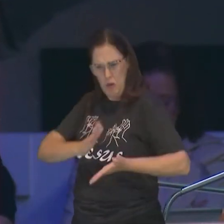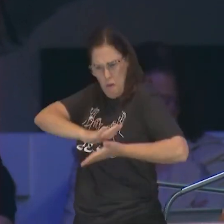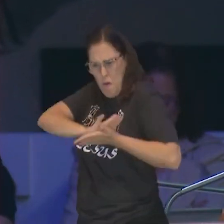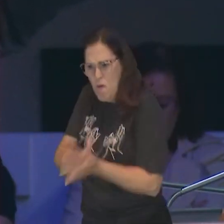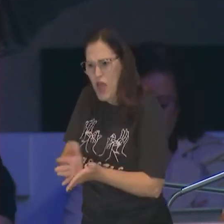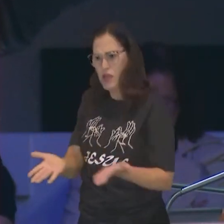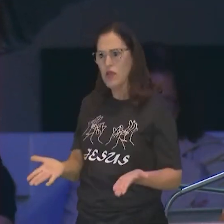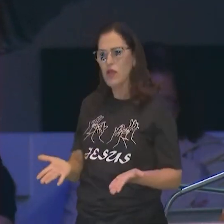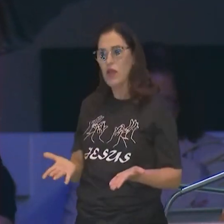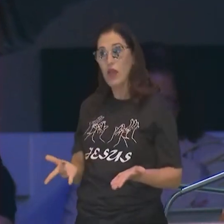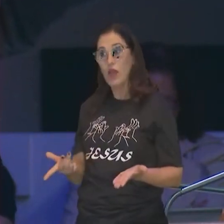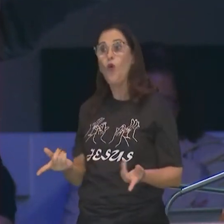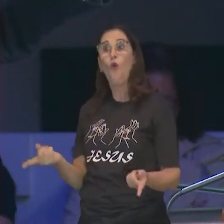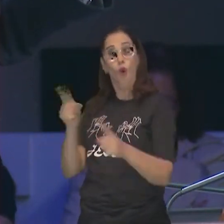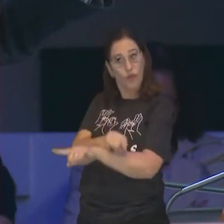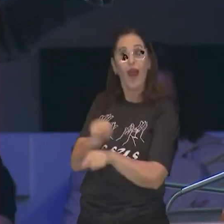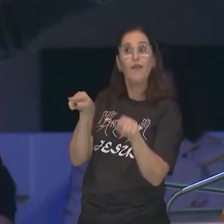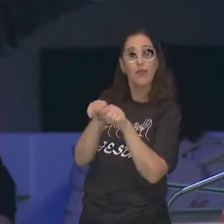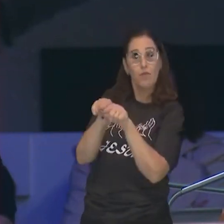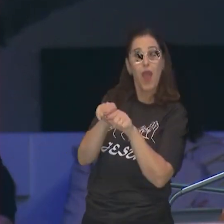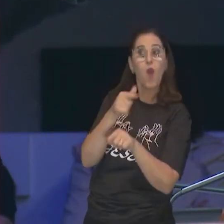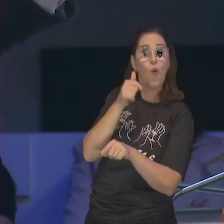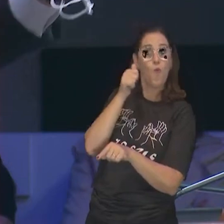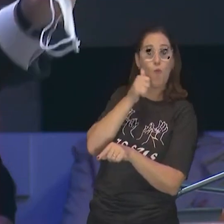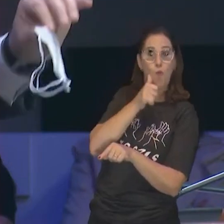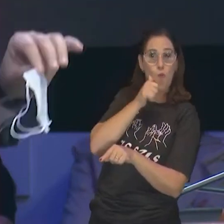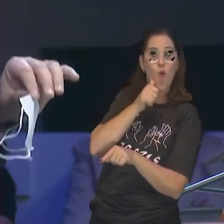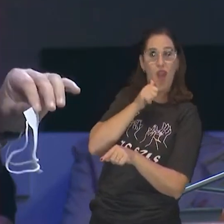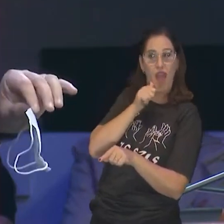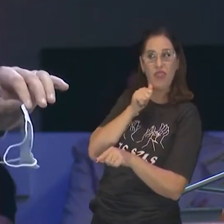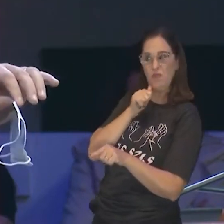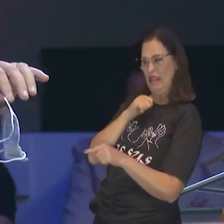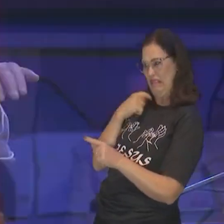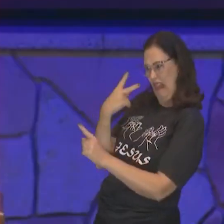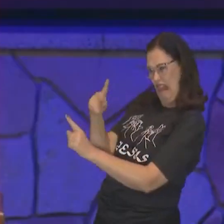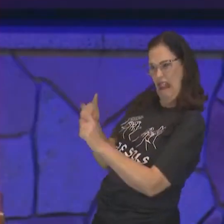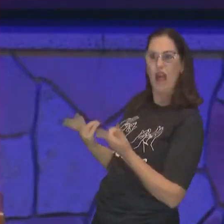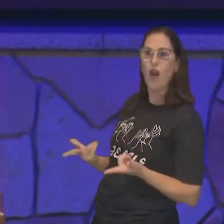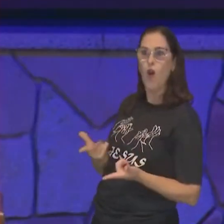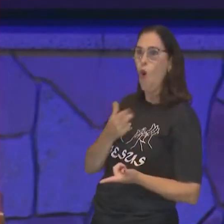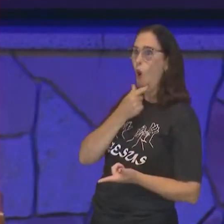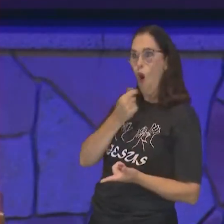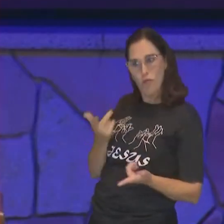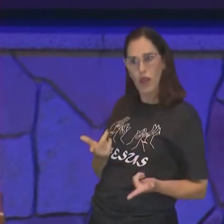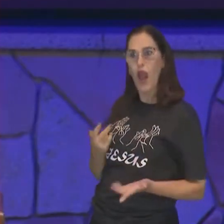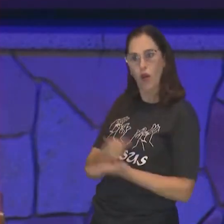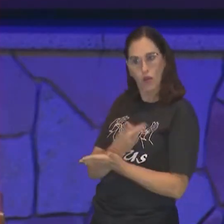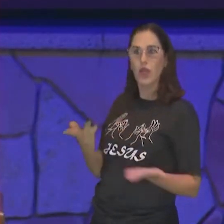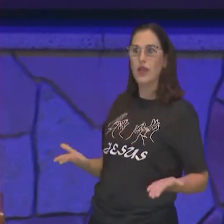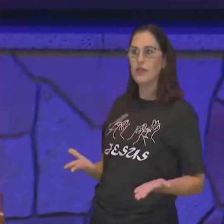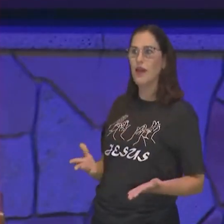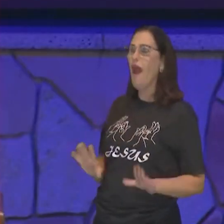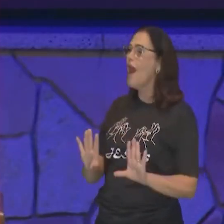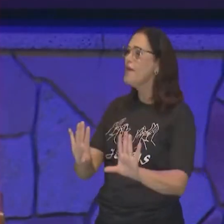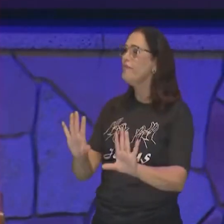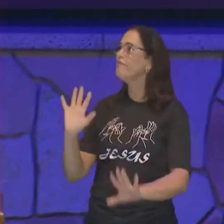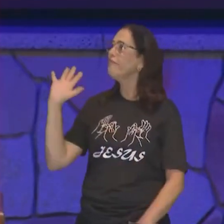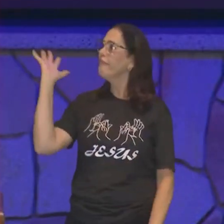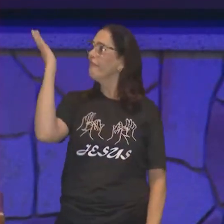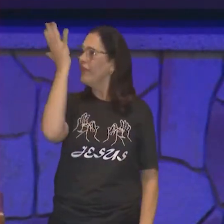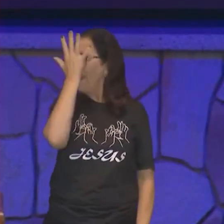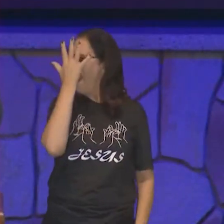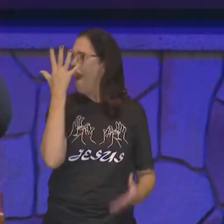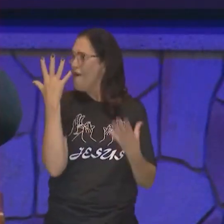e vice-versa. Mas coloca-se uma máscara, vamos para a igreja, está tudo bem,